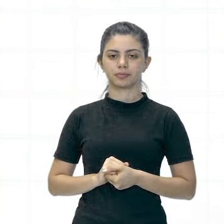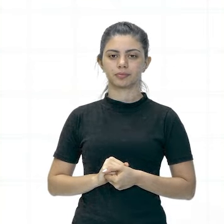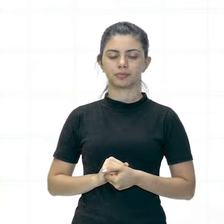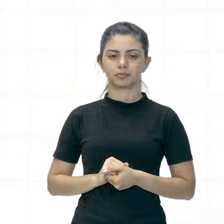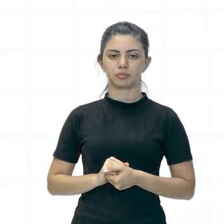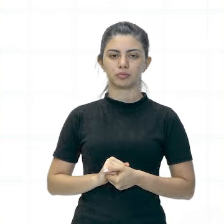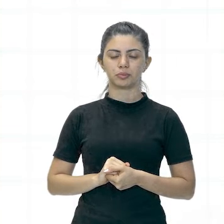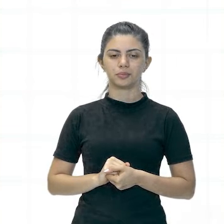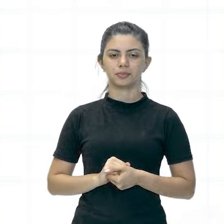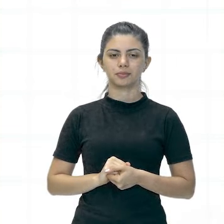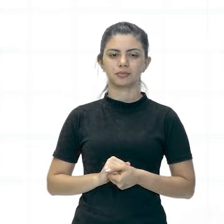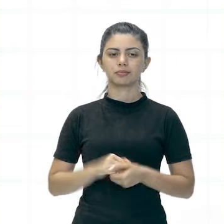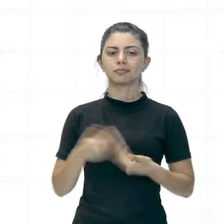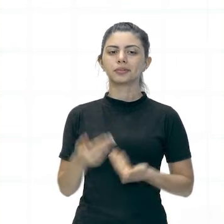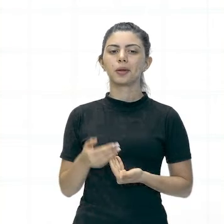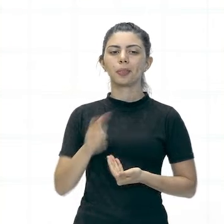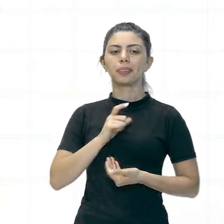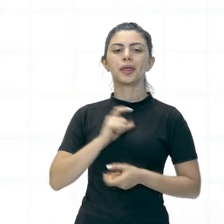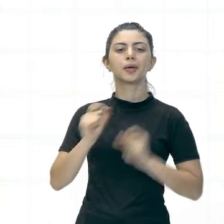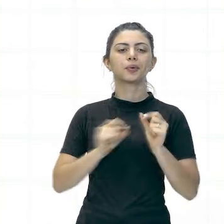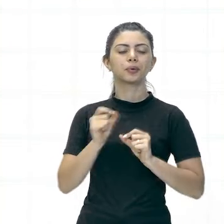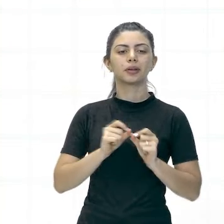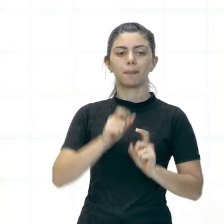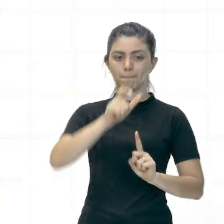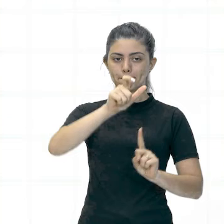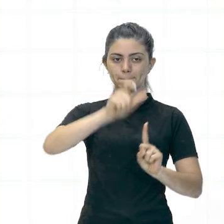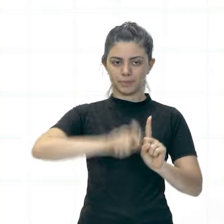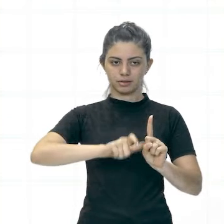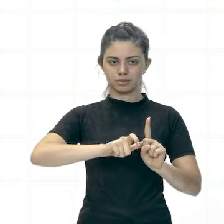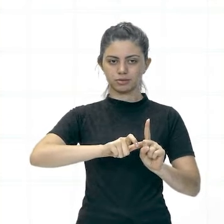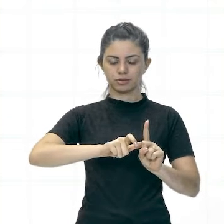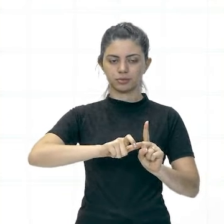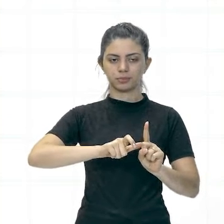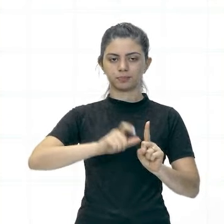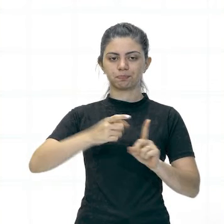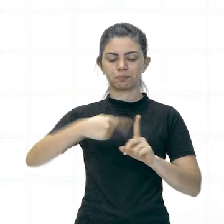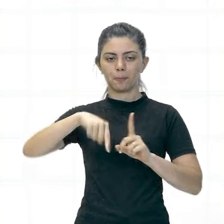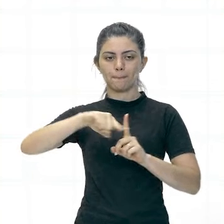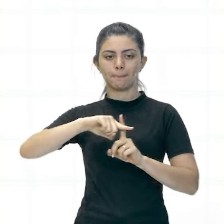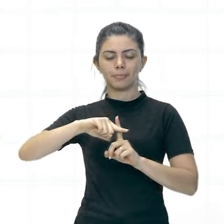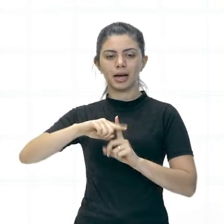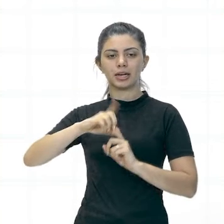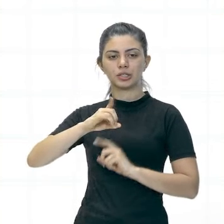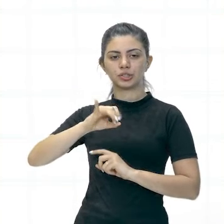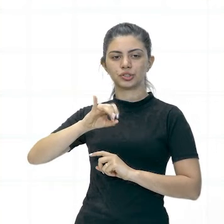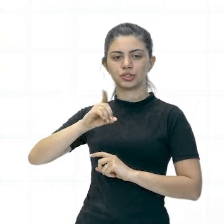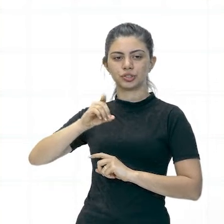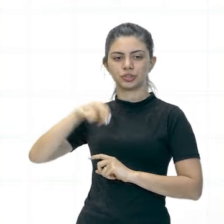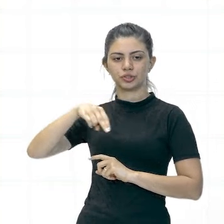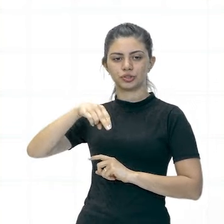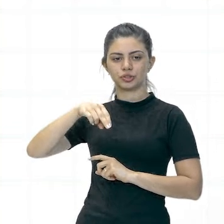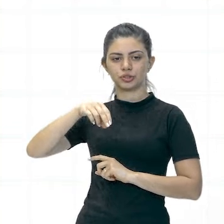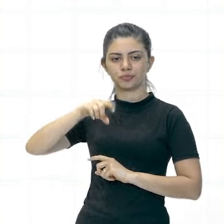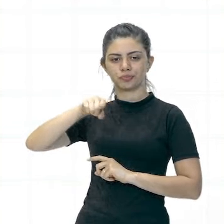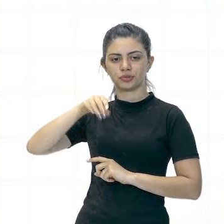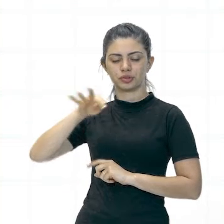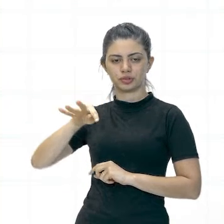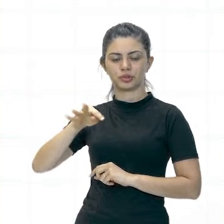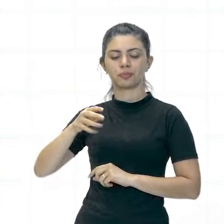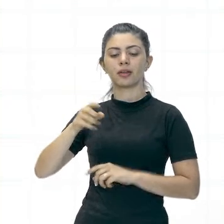Então, cadê os elementos aqui, gente? Sujeito, a forma contraída didn't e o